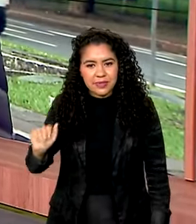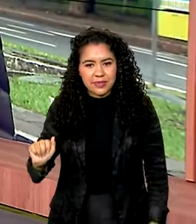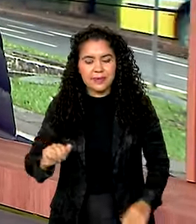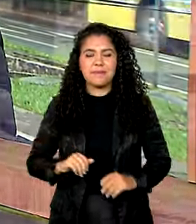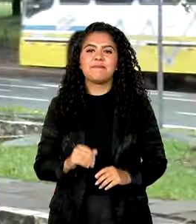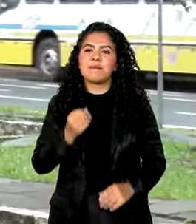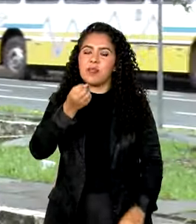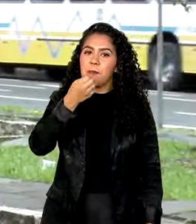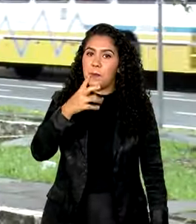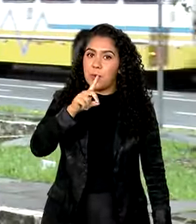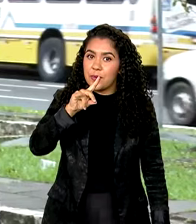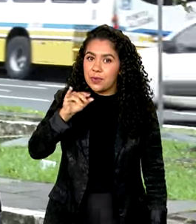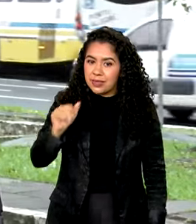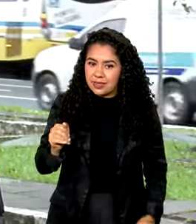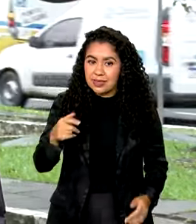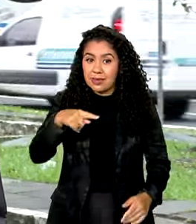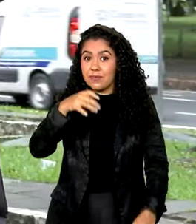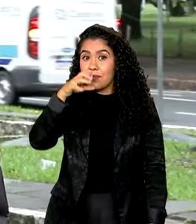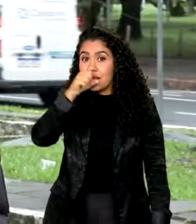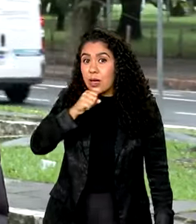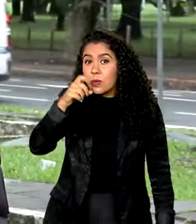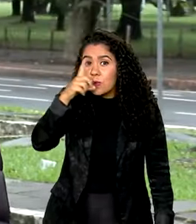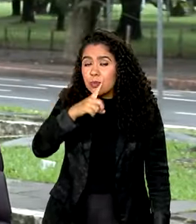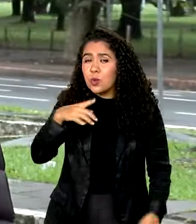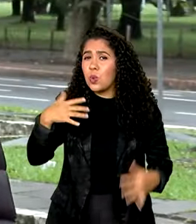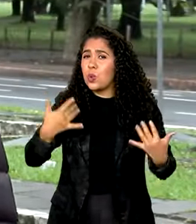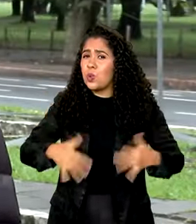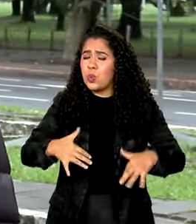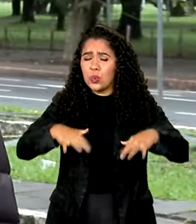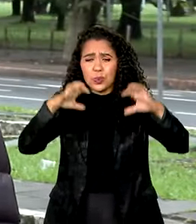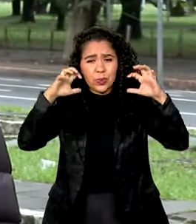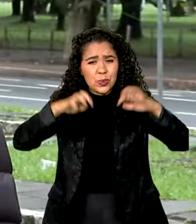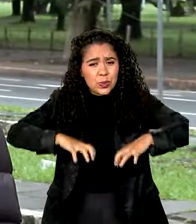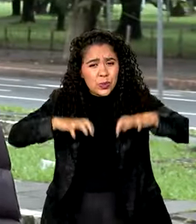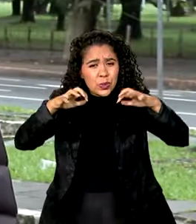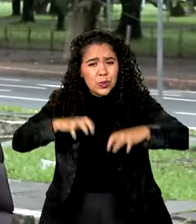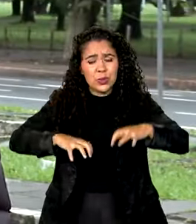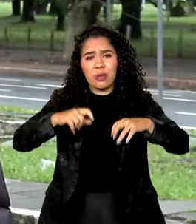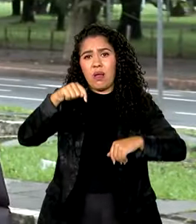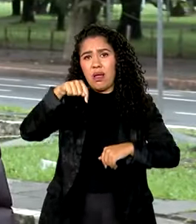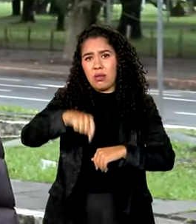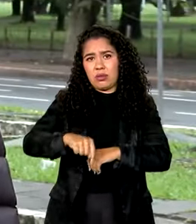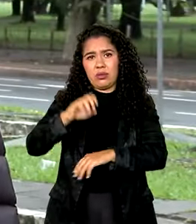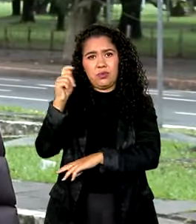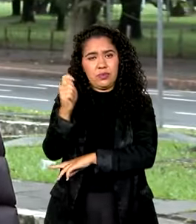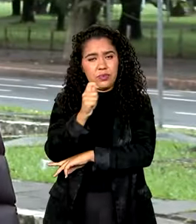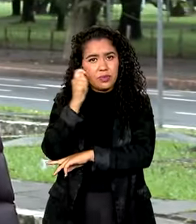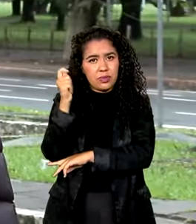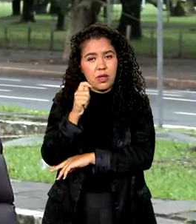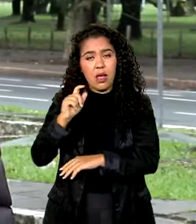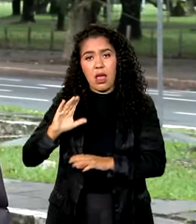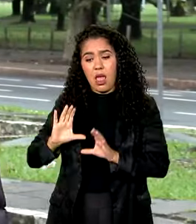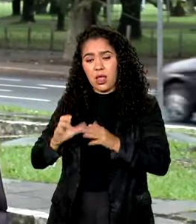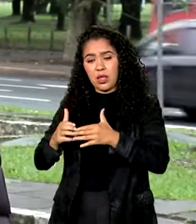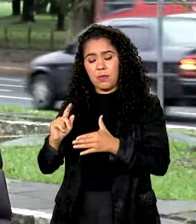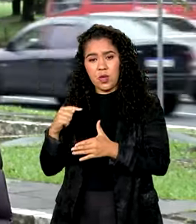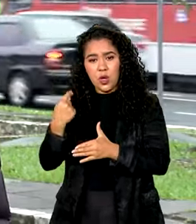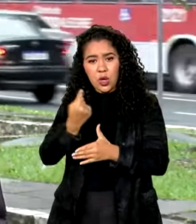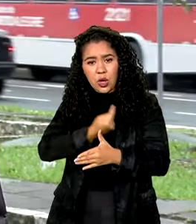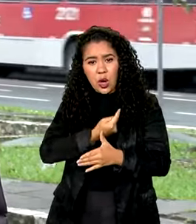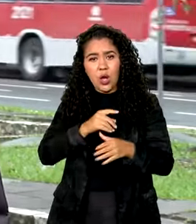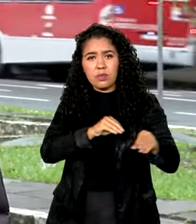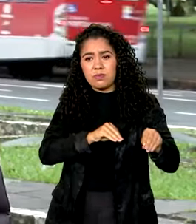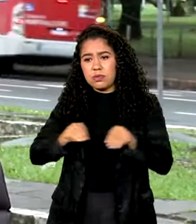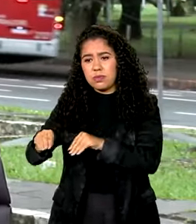Bom dia, Vanessa. Olha, o fim de semana foi de chuvas aqui no Rio Grande do Sul. Ontem, a nossa equipe percorreu diversas áreas